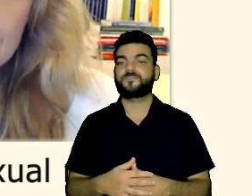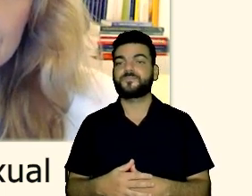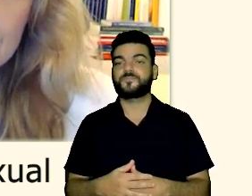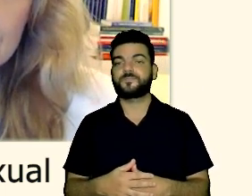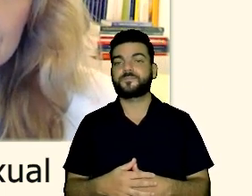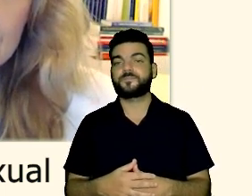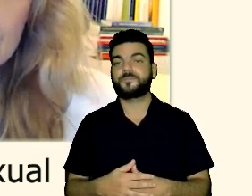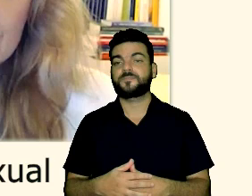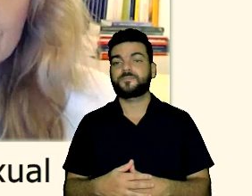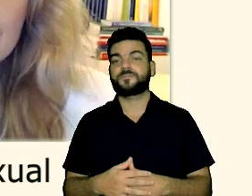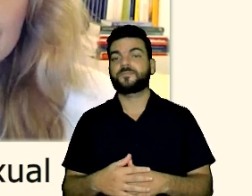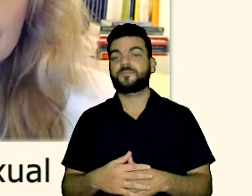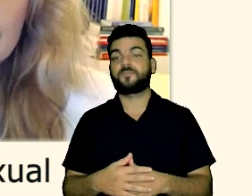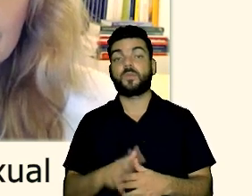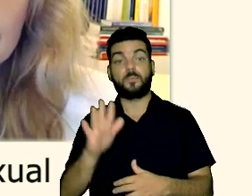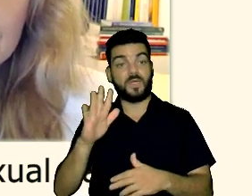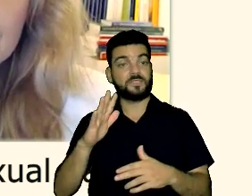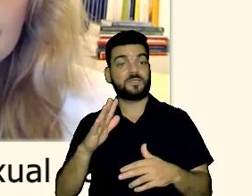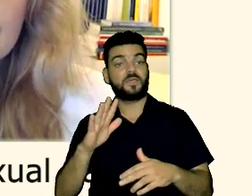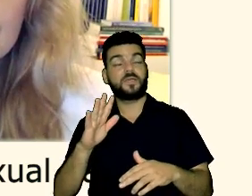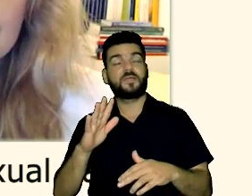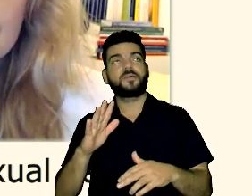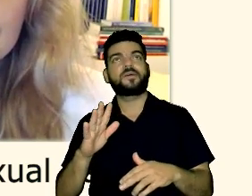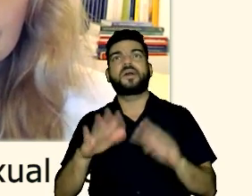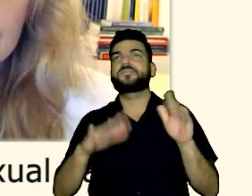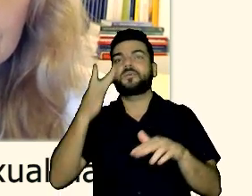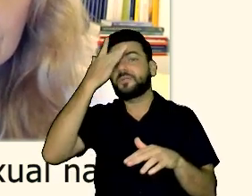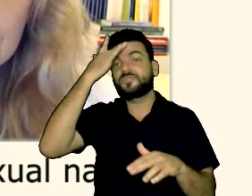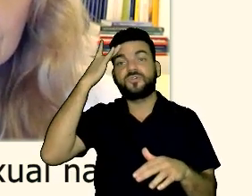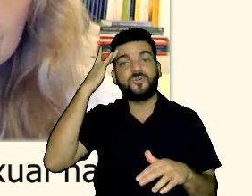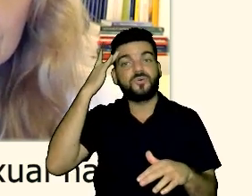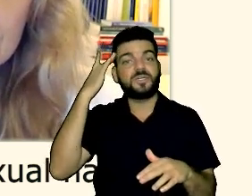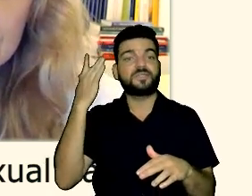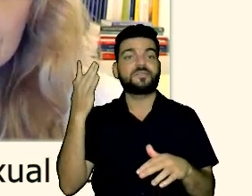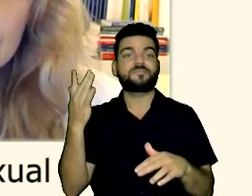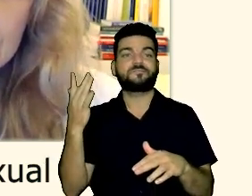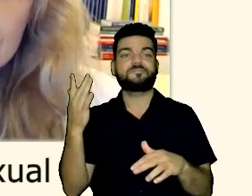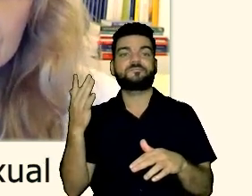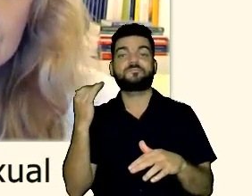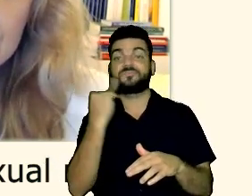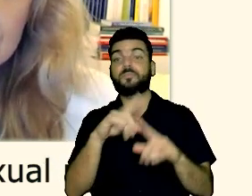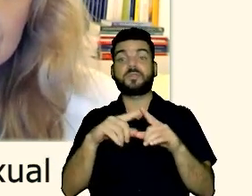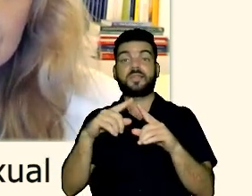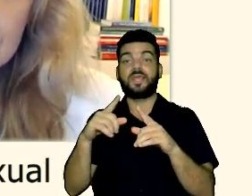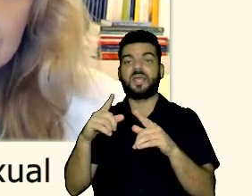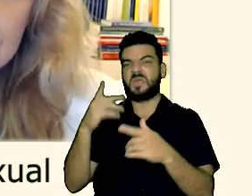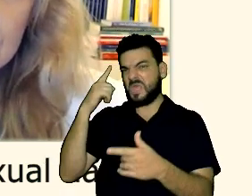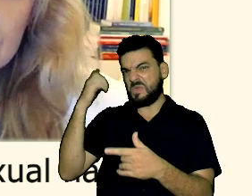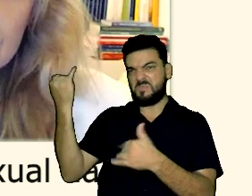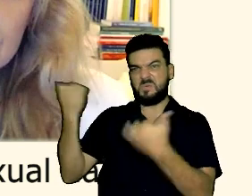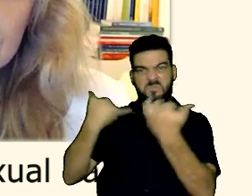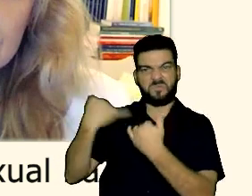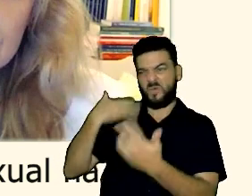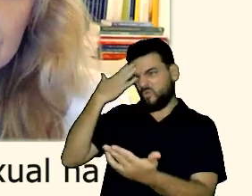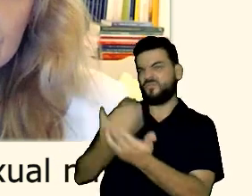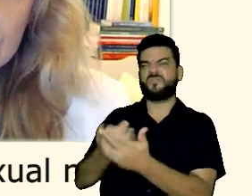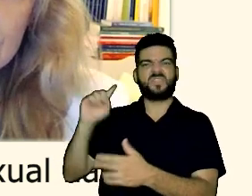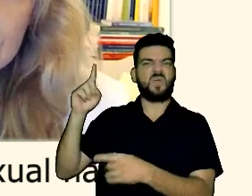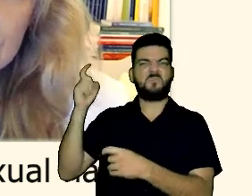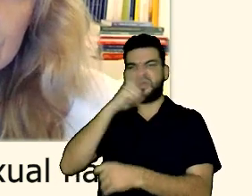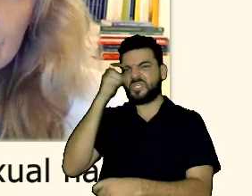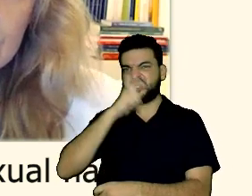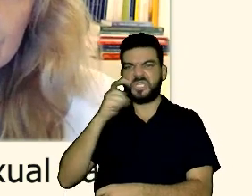errada acontecendo. Mas o que, que acontece? Do ciclo vicioso que eu falei. A família até pode falar, mas a pessoa